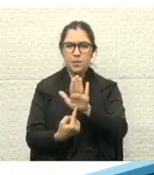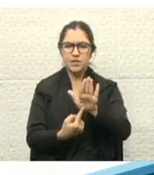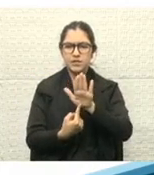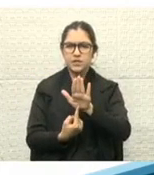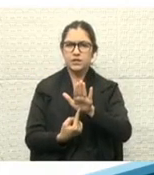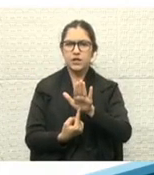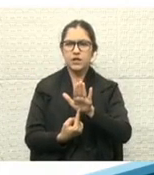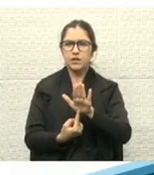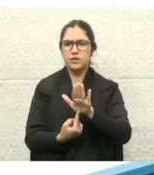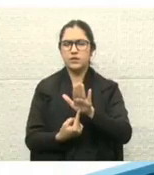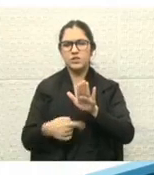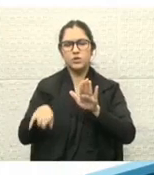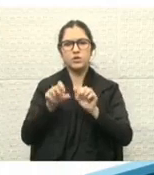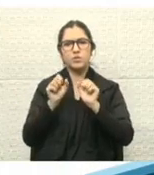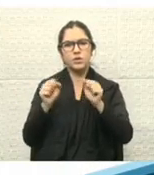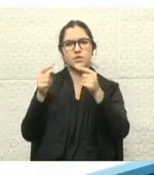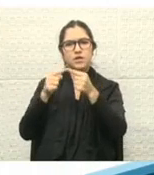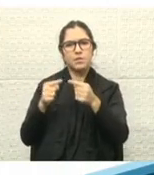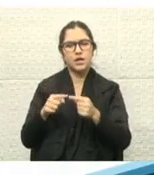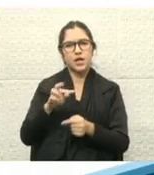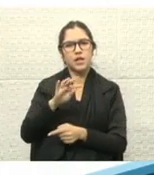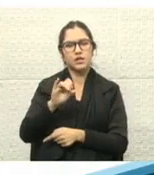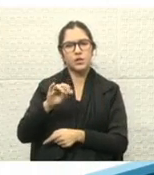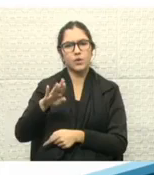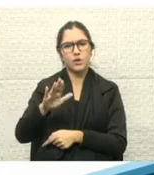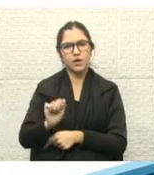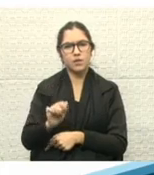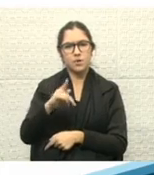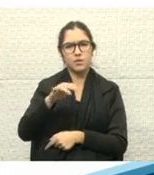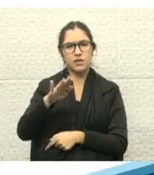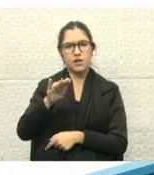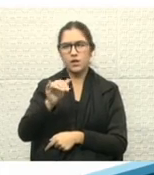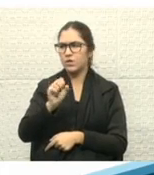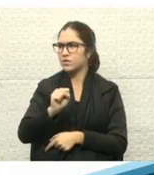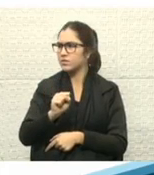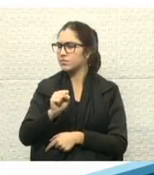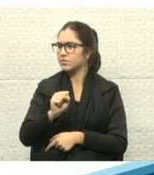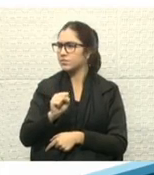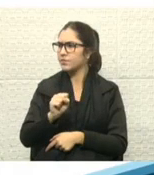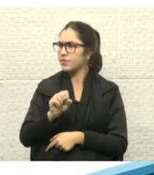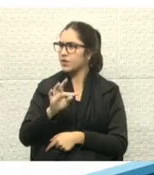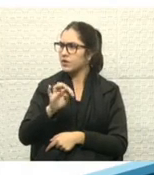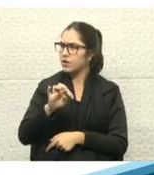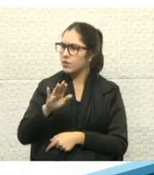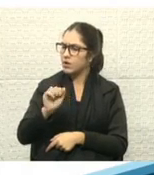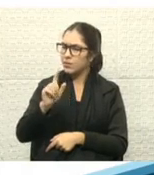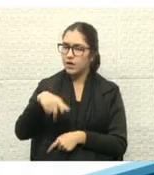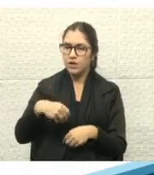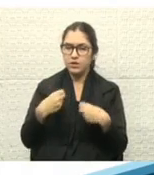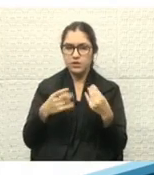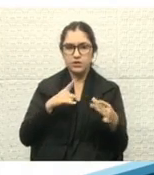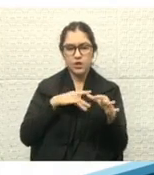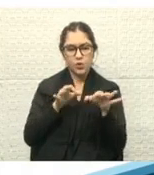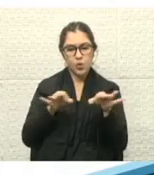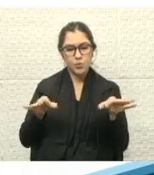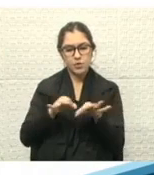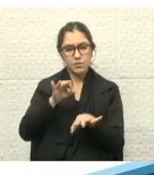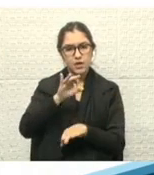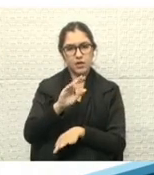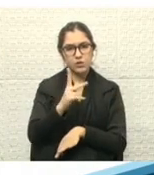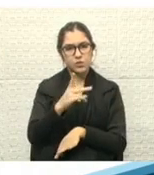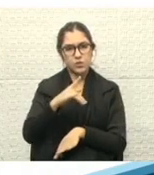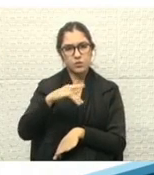apresentadas, podemos aplicar o Teorema de Pitágoras. O Teorema de Pitágoras é dado como comprimento da